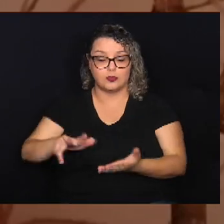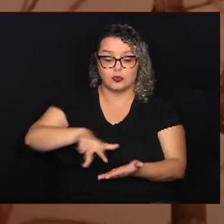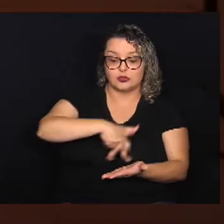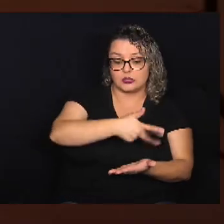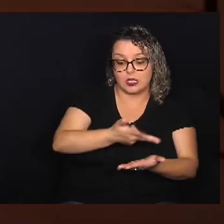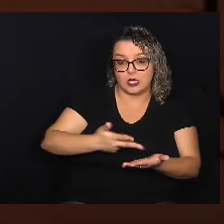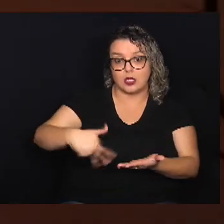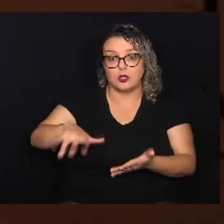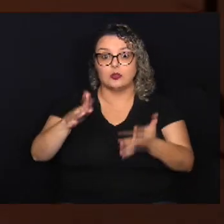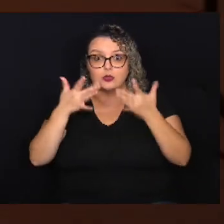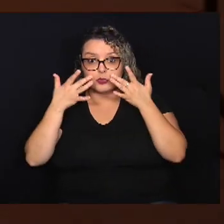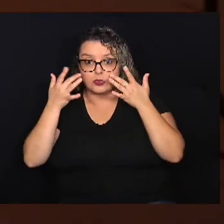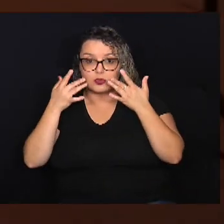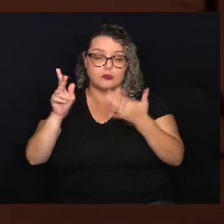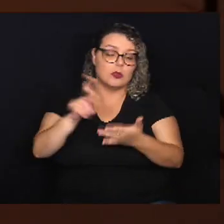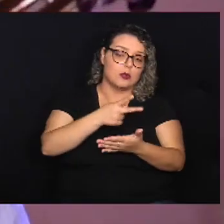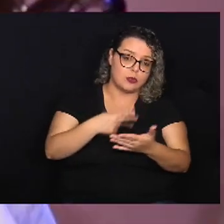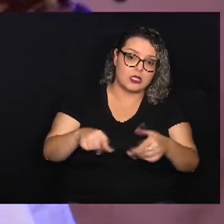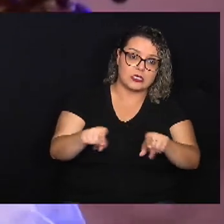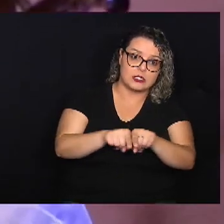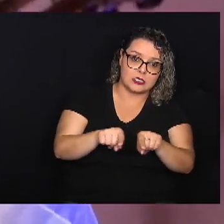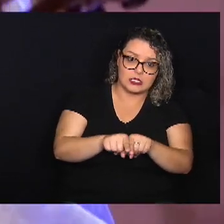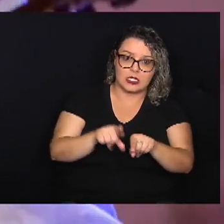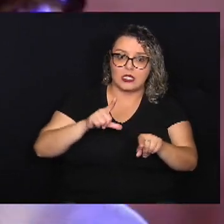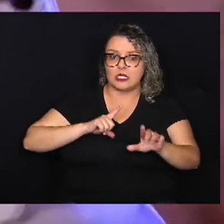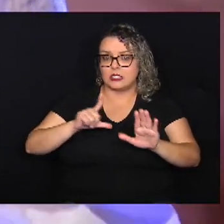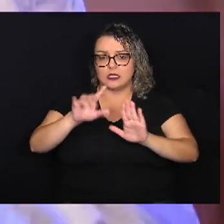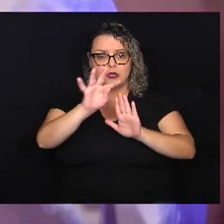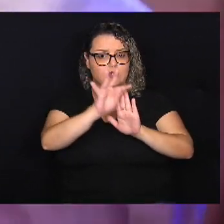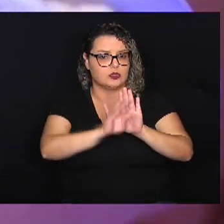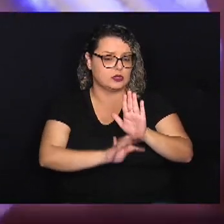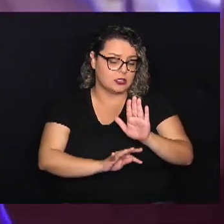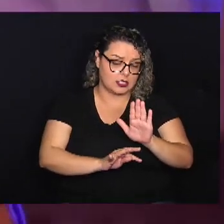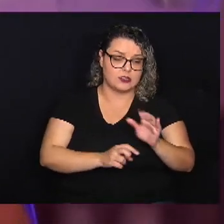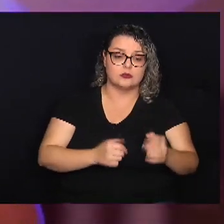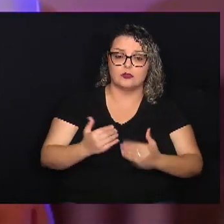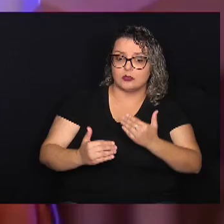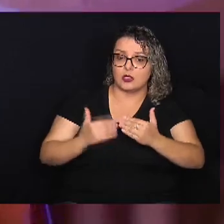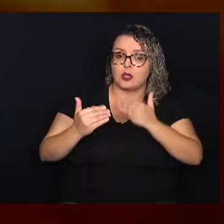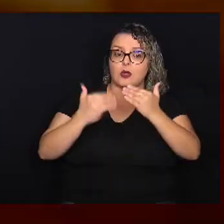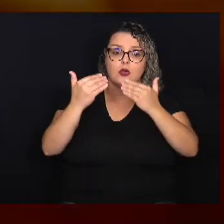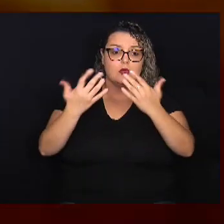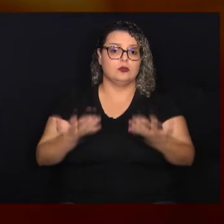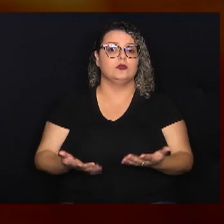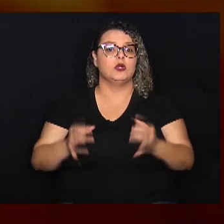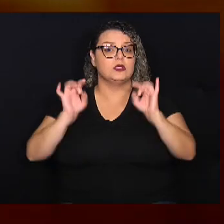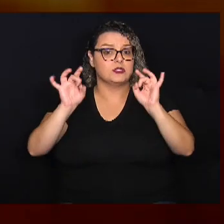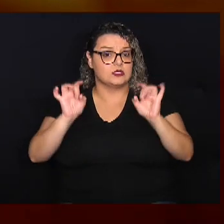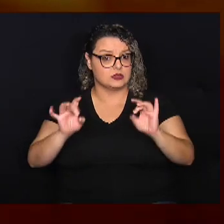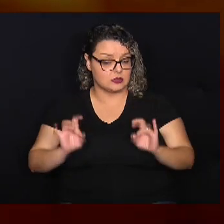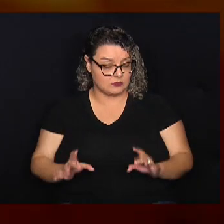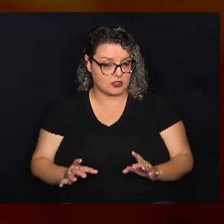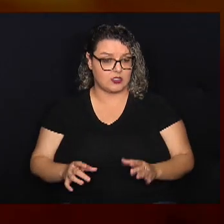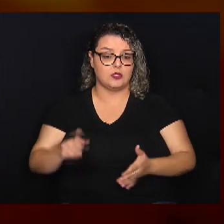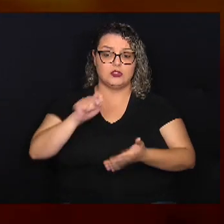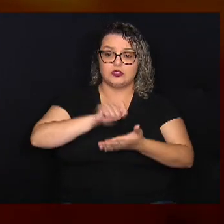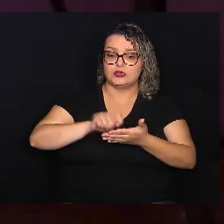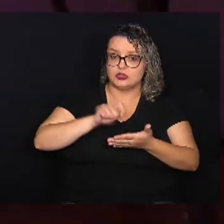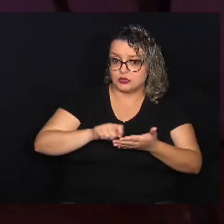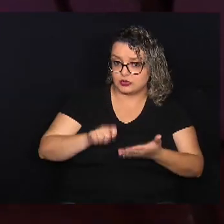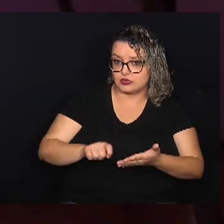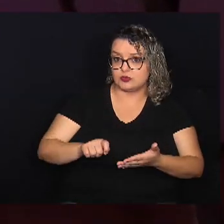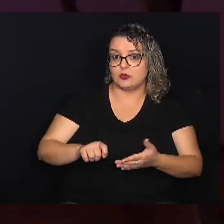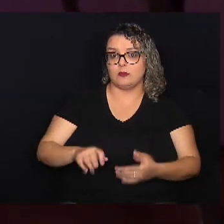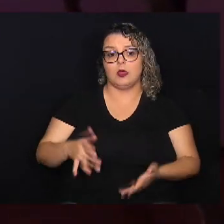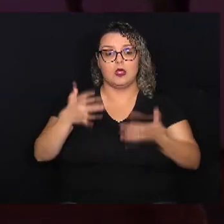poesia também. A gente tem o texto do espetáculo que foi construído exclusivamente, né? Foi escrito exclusivamente para o